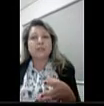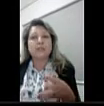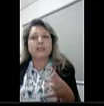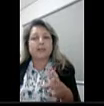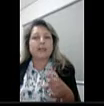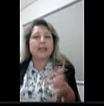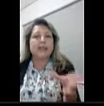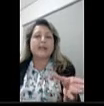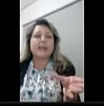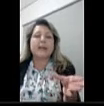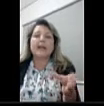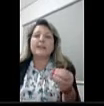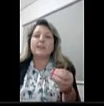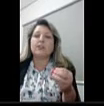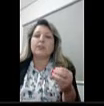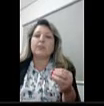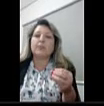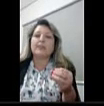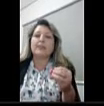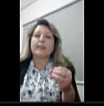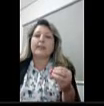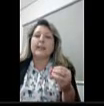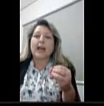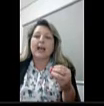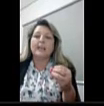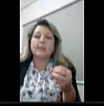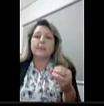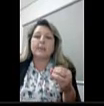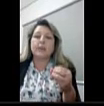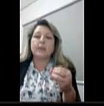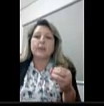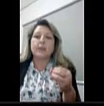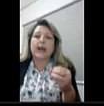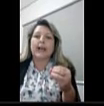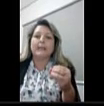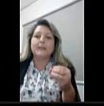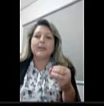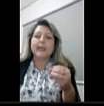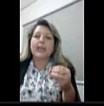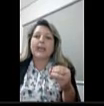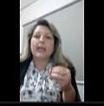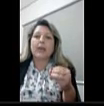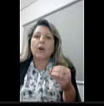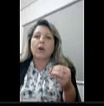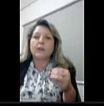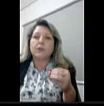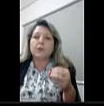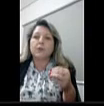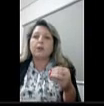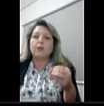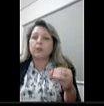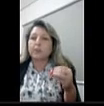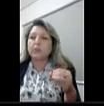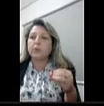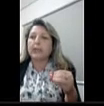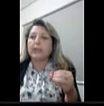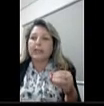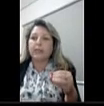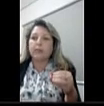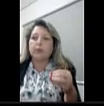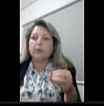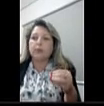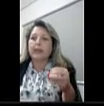E isso, também, para os demais, a gente pensa assim. Às vezes, o professor fala, olha, pessoal, todo mundo